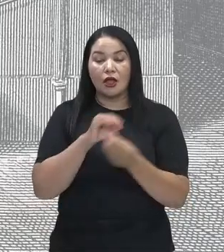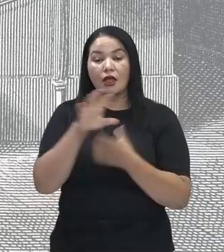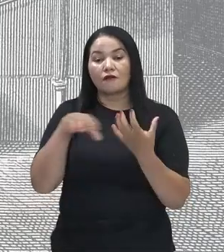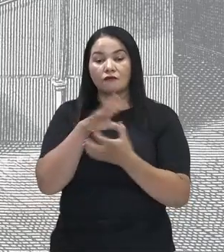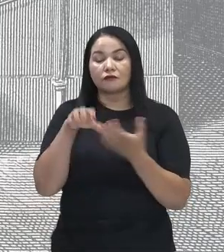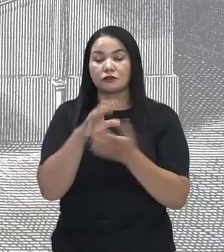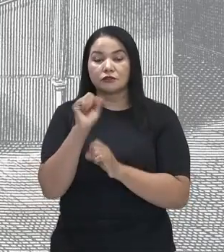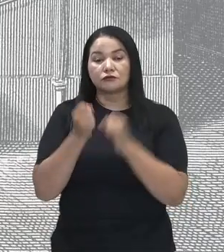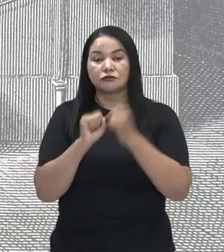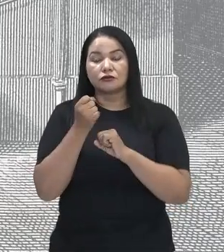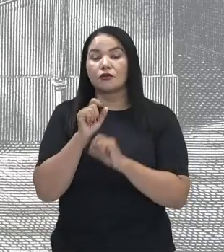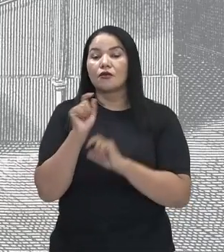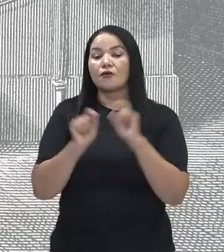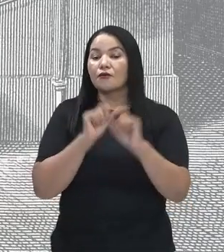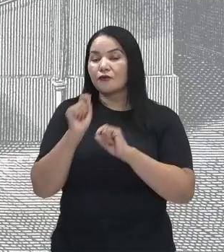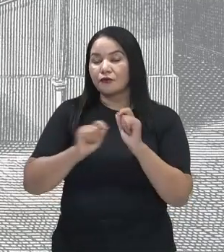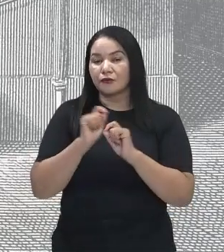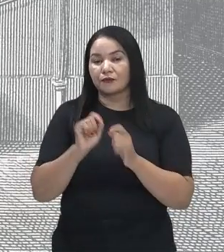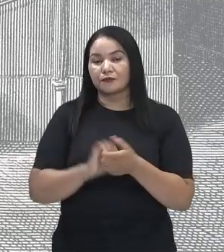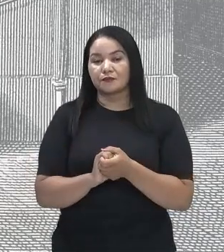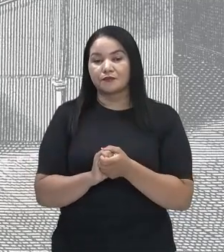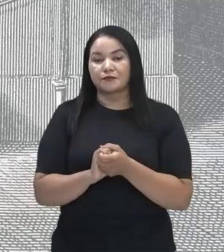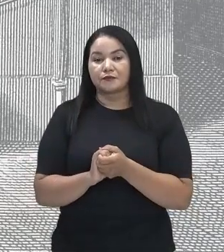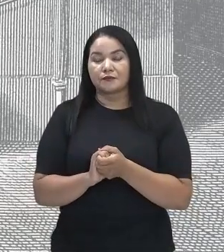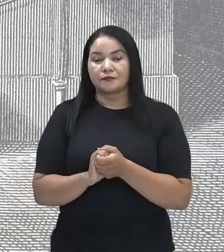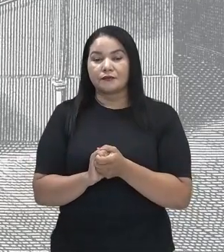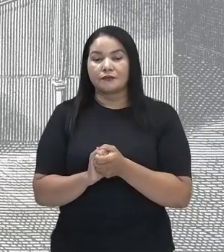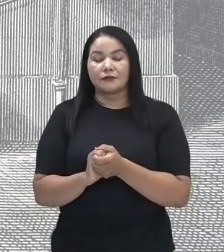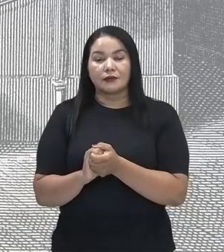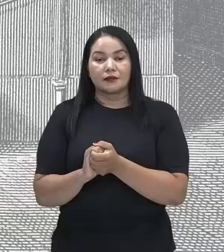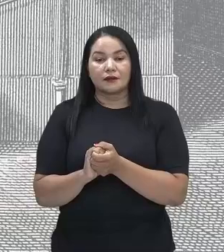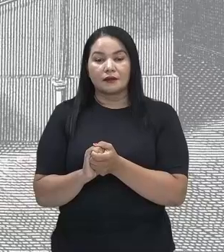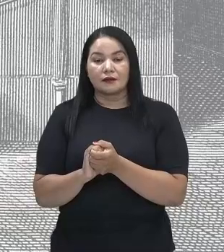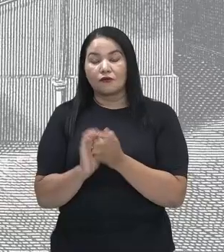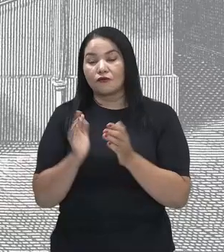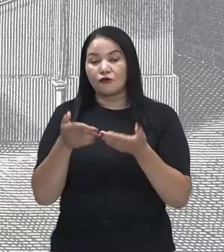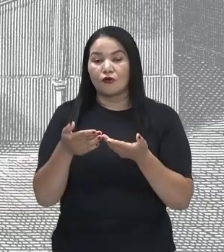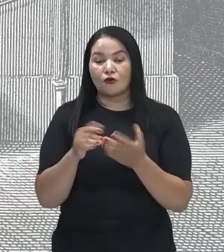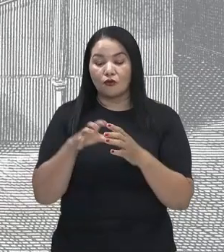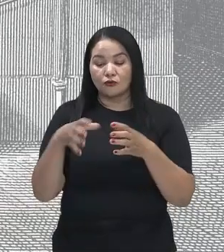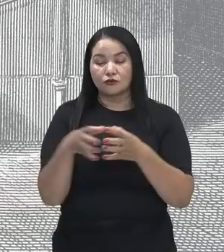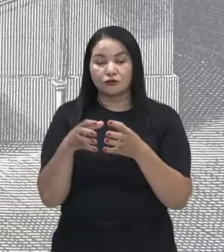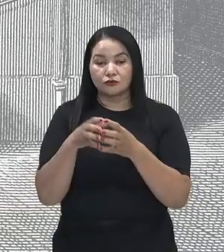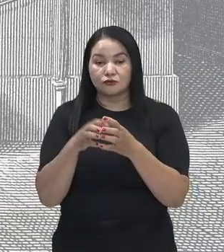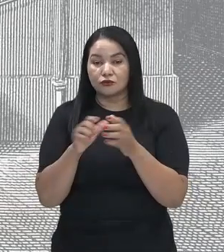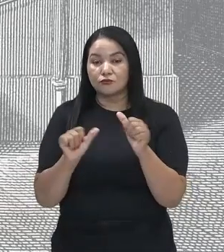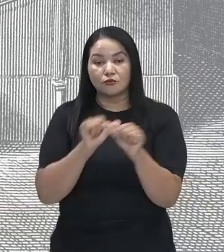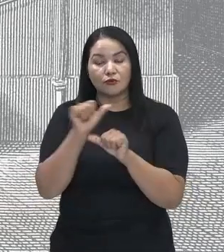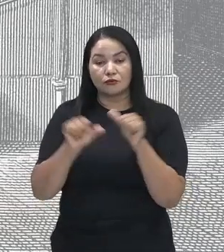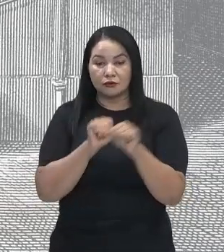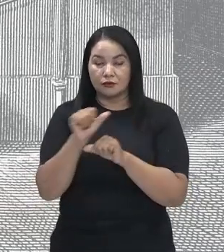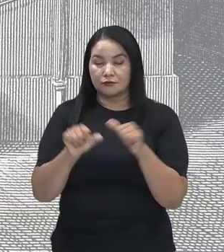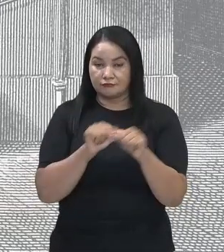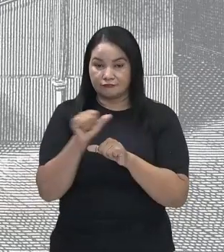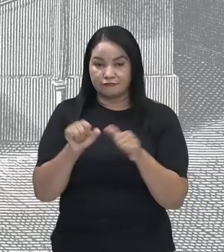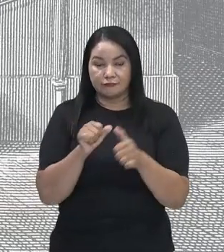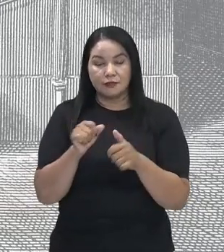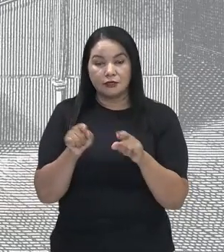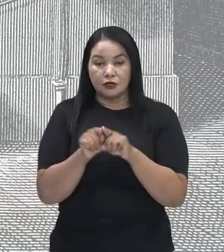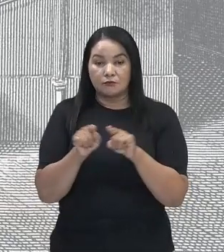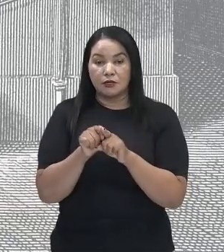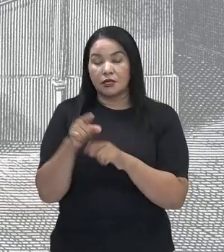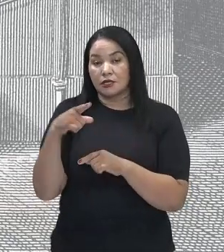a Revolução Industrial? Ela se refere a um conjunto de transformações profundas que